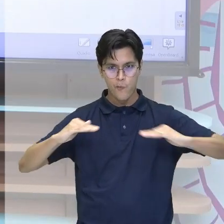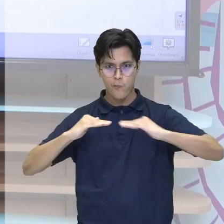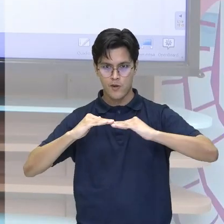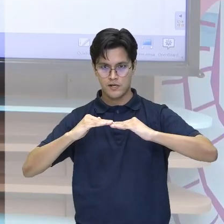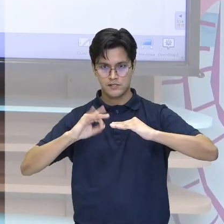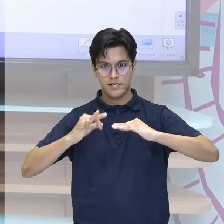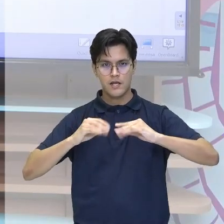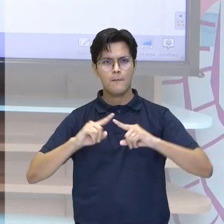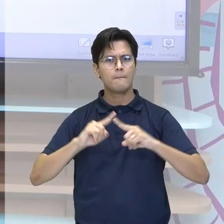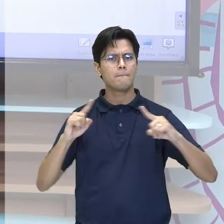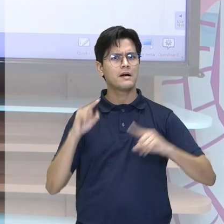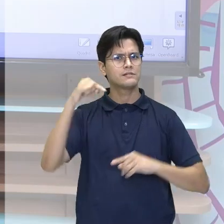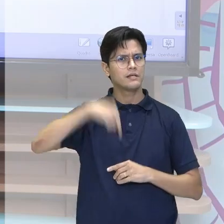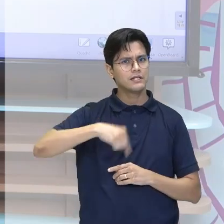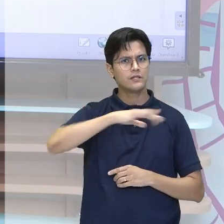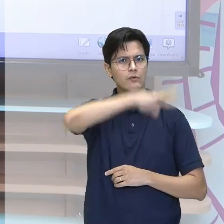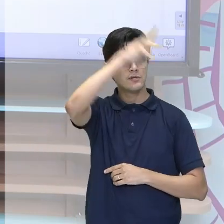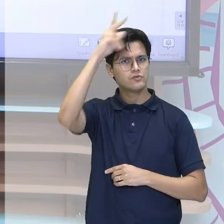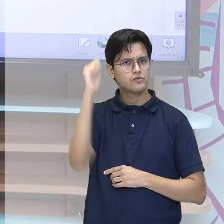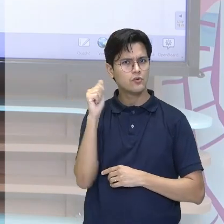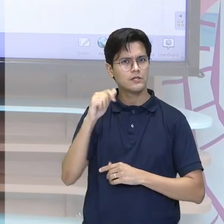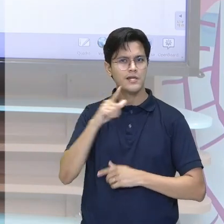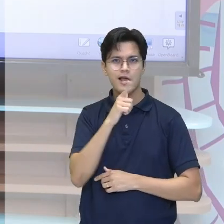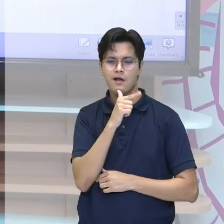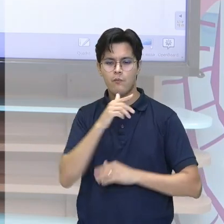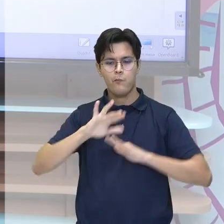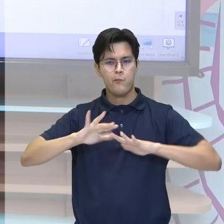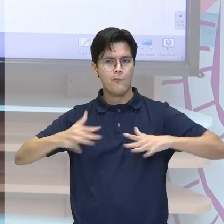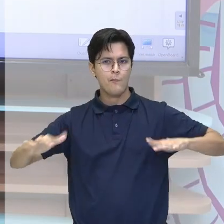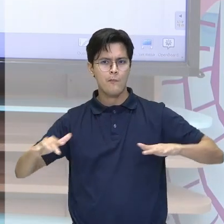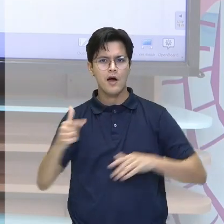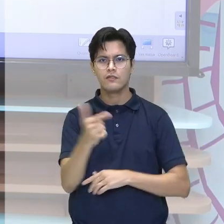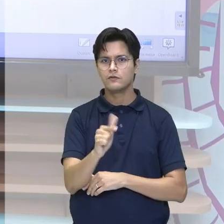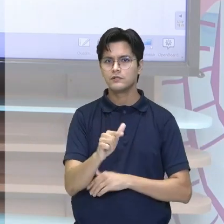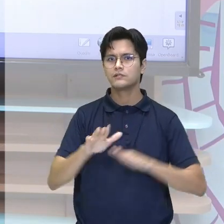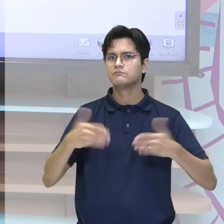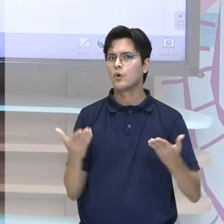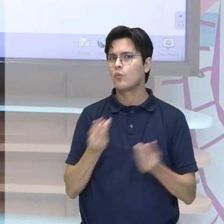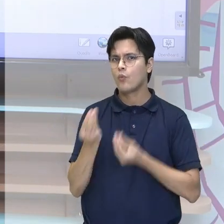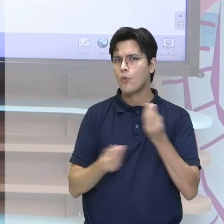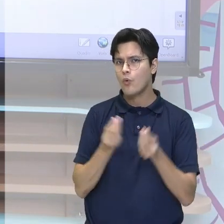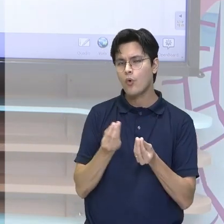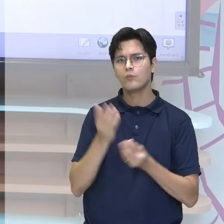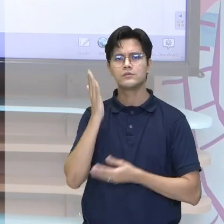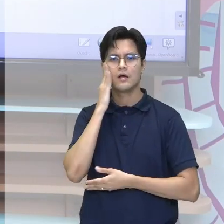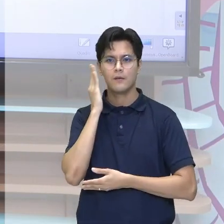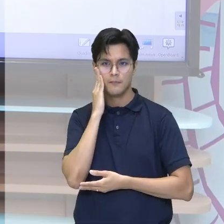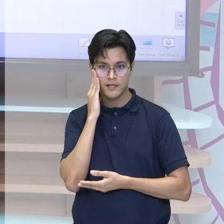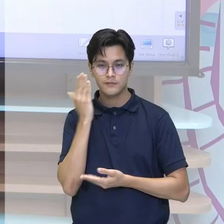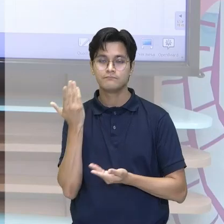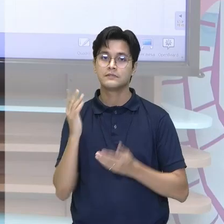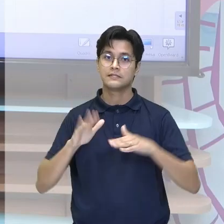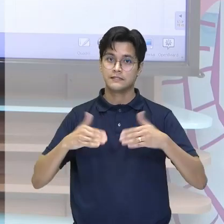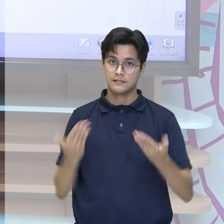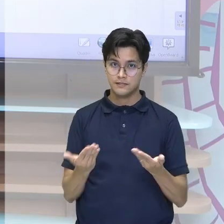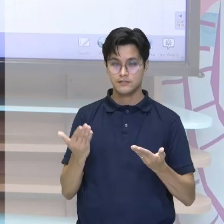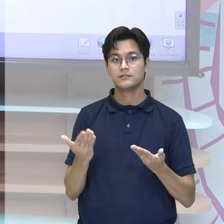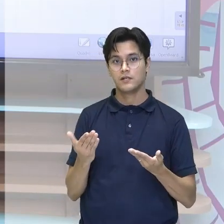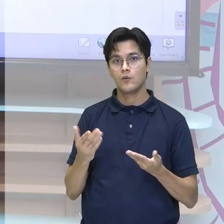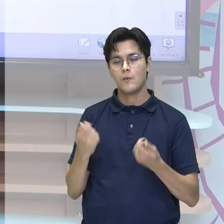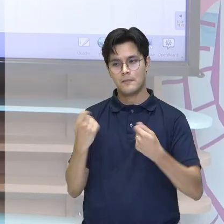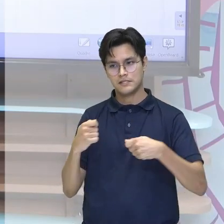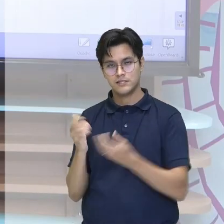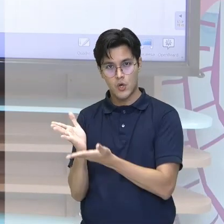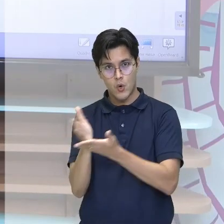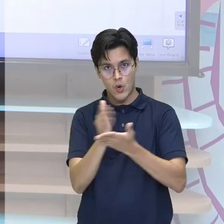não tem mar, como é que a gente sabe, né? Então é feito também, aí no caso o Radam Brasil, né, vai coletar todas essas, foram